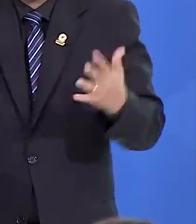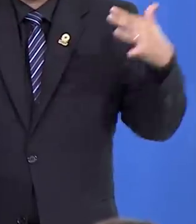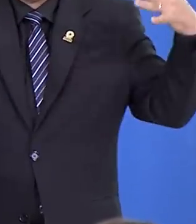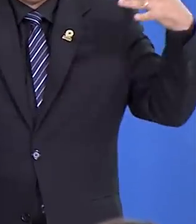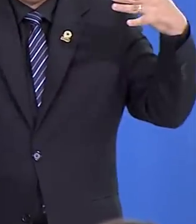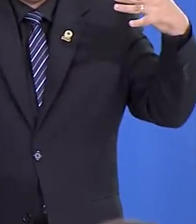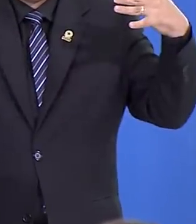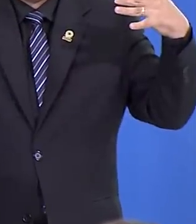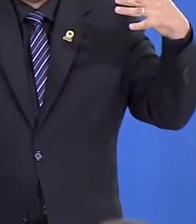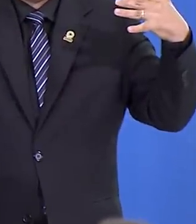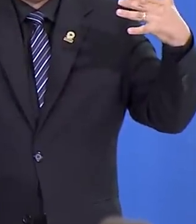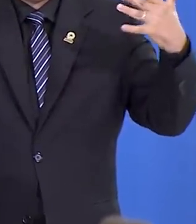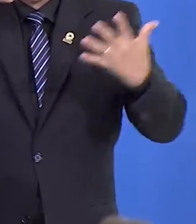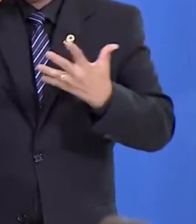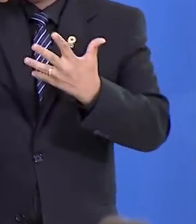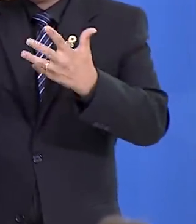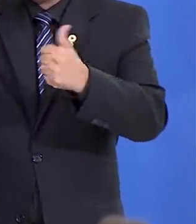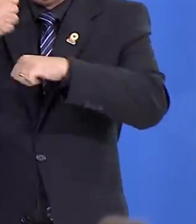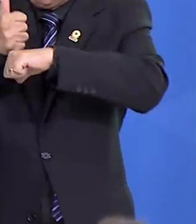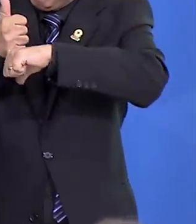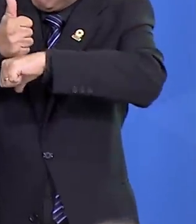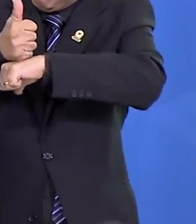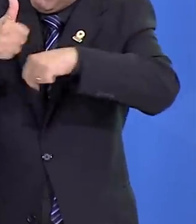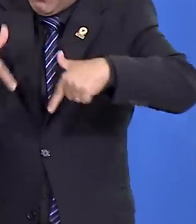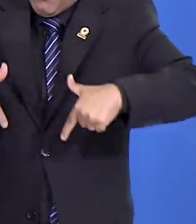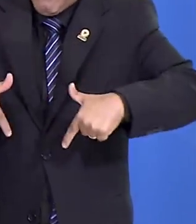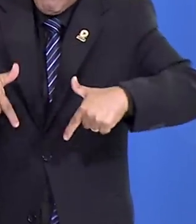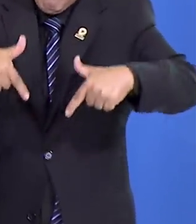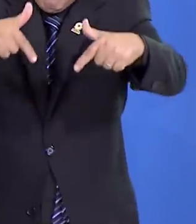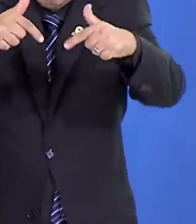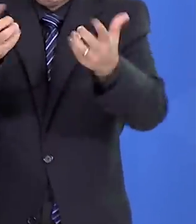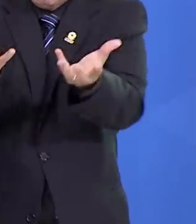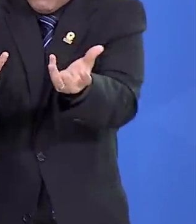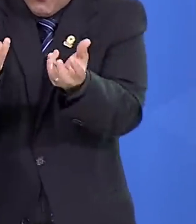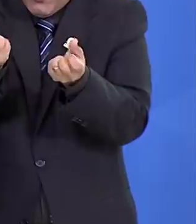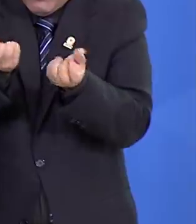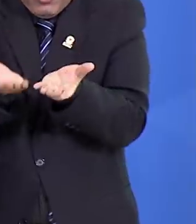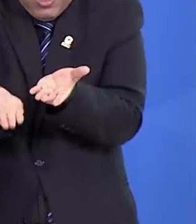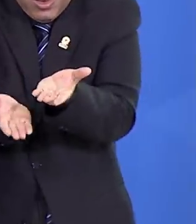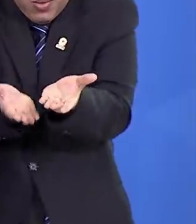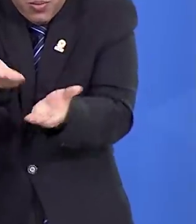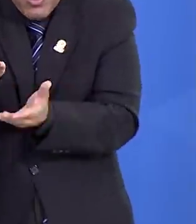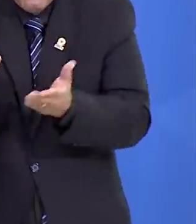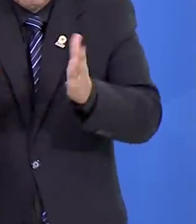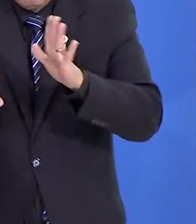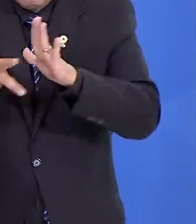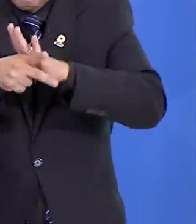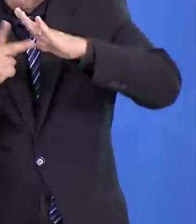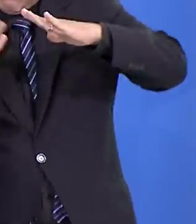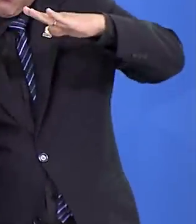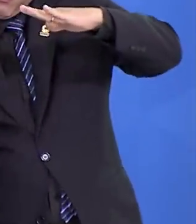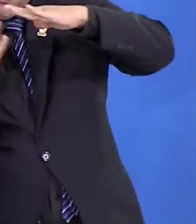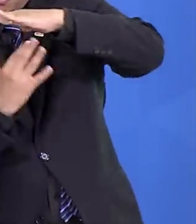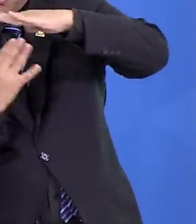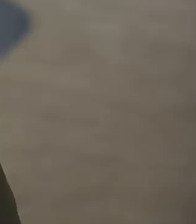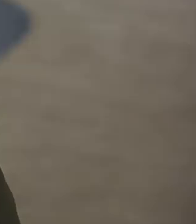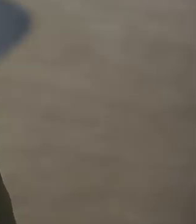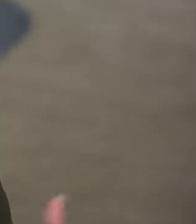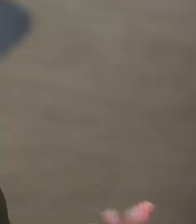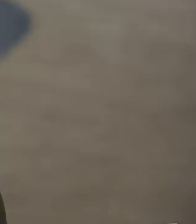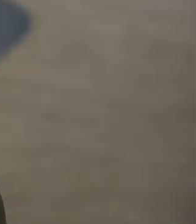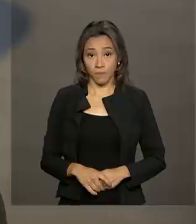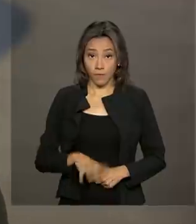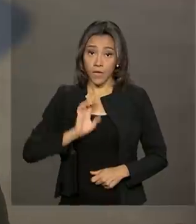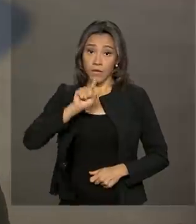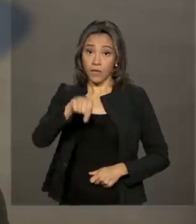a melhor operação de acolhimento e tratamento de refugiados de todo o mundo. Na